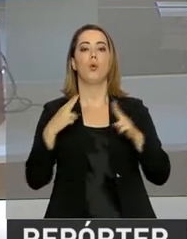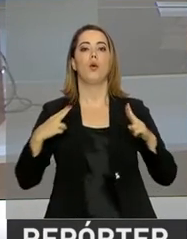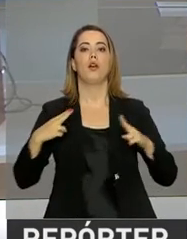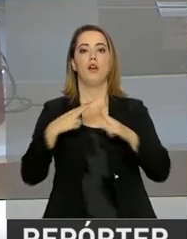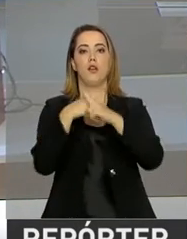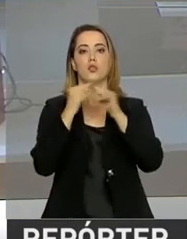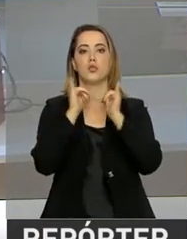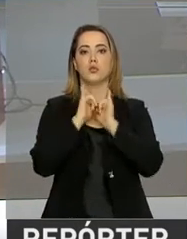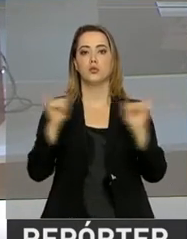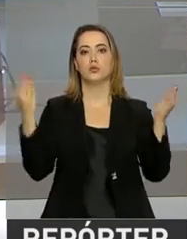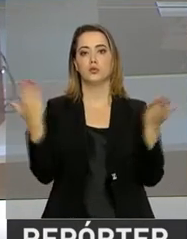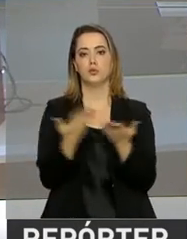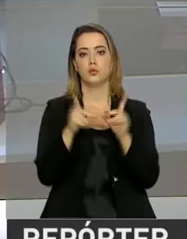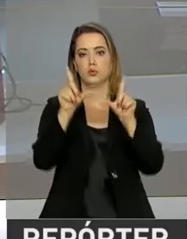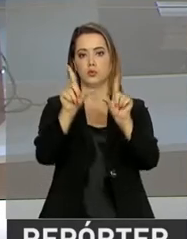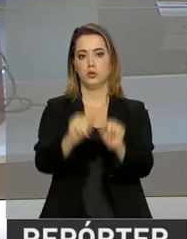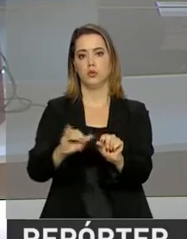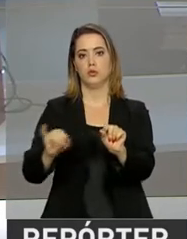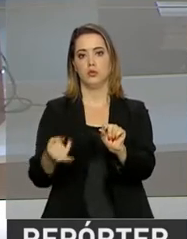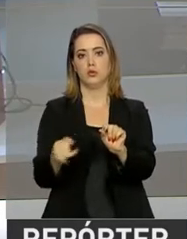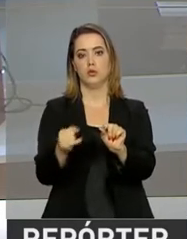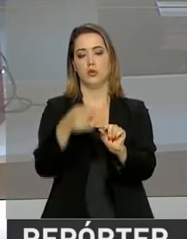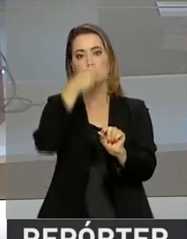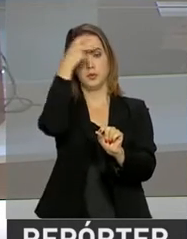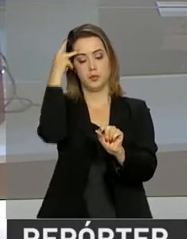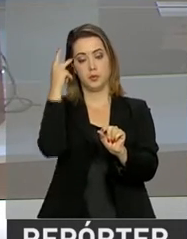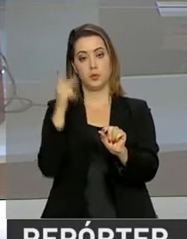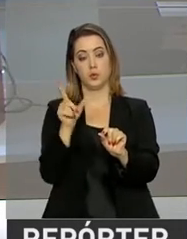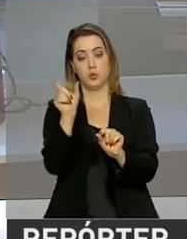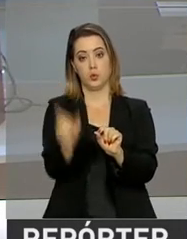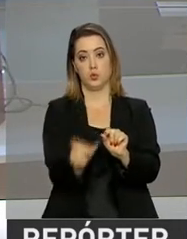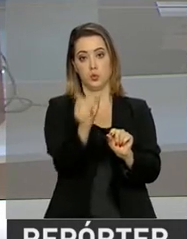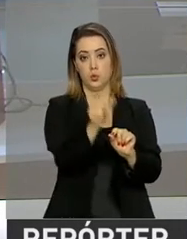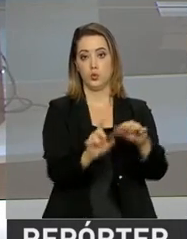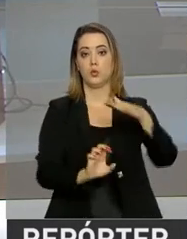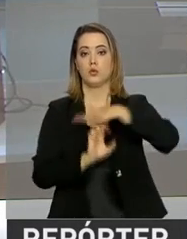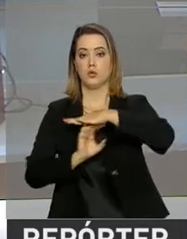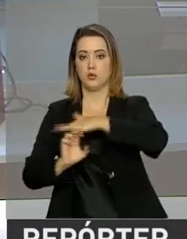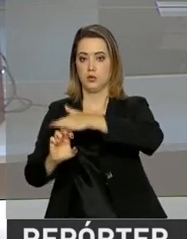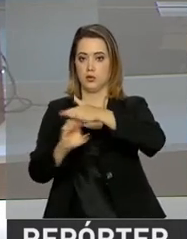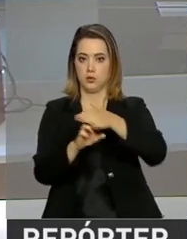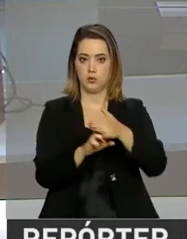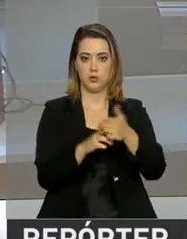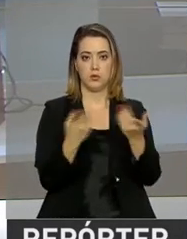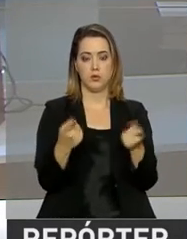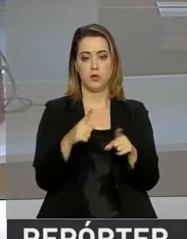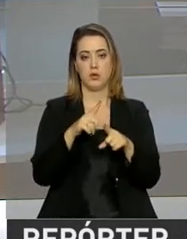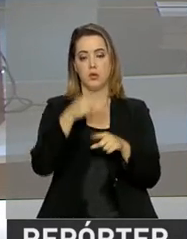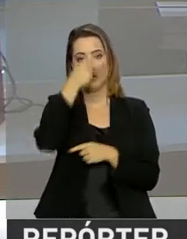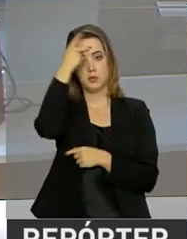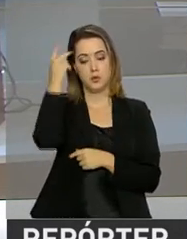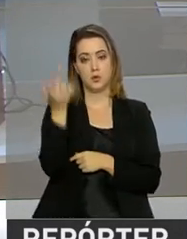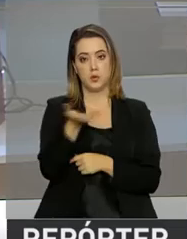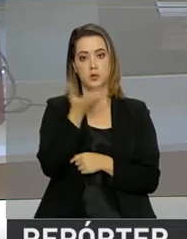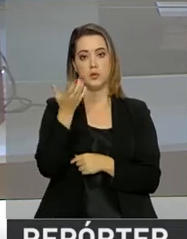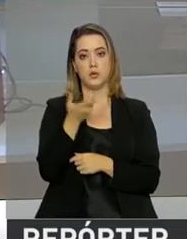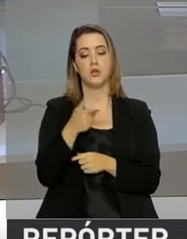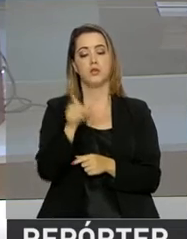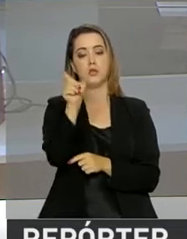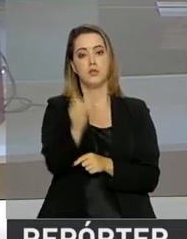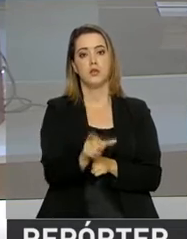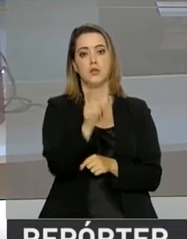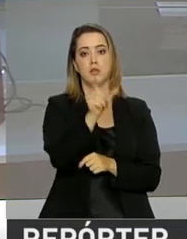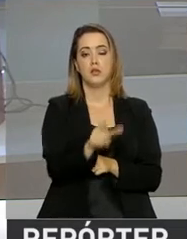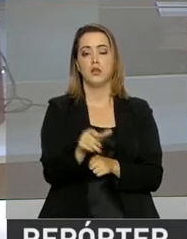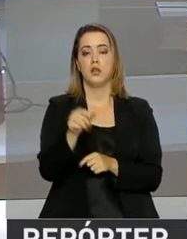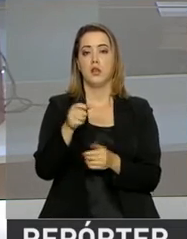terça feira a redução da taxa de juros para pessoas físicas e jurídicas os clientes pessoa física que financiarem imóveis no